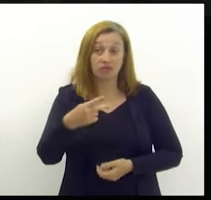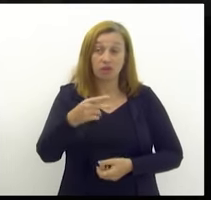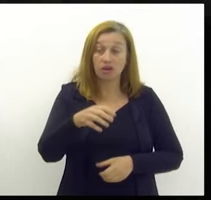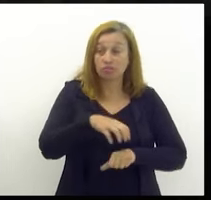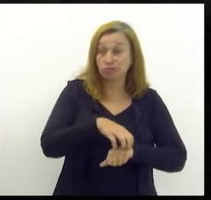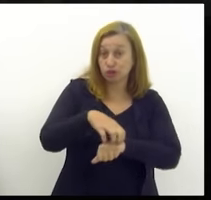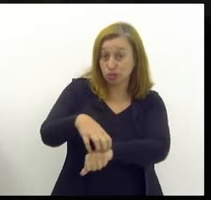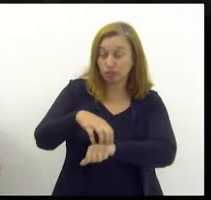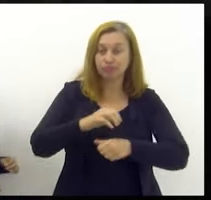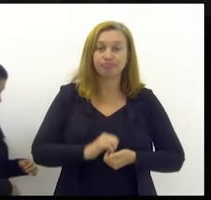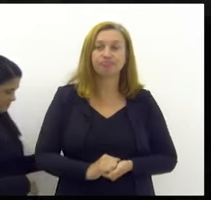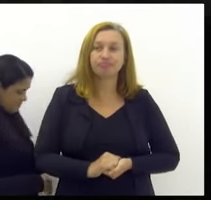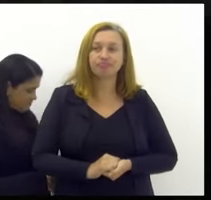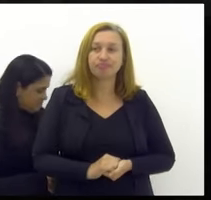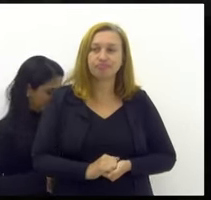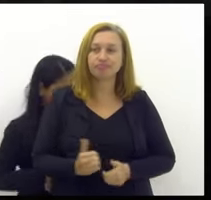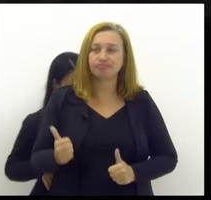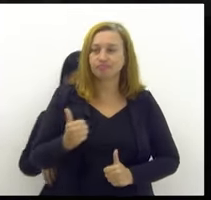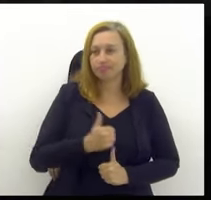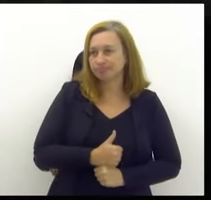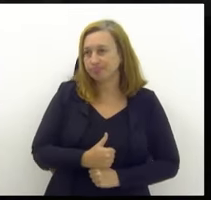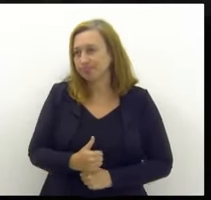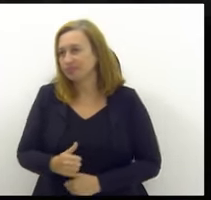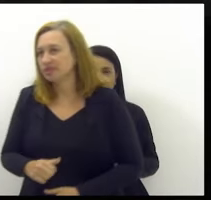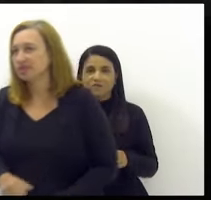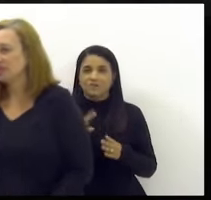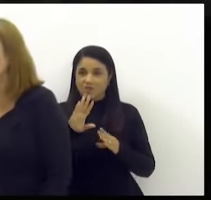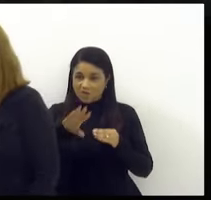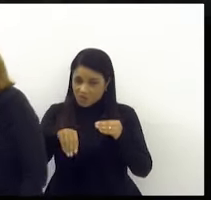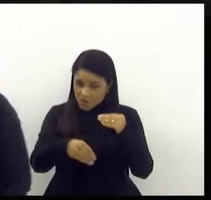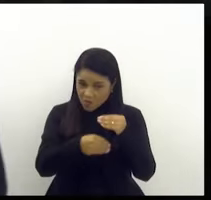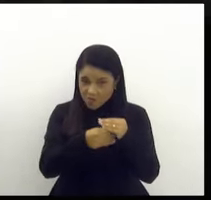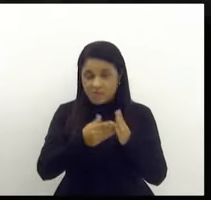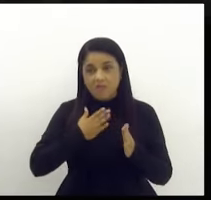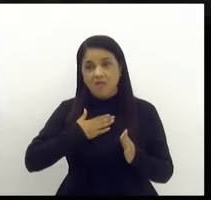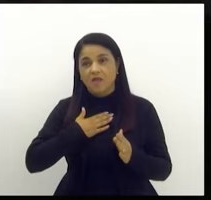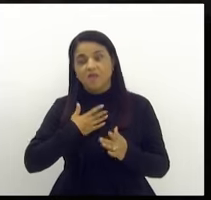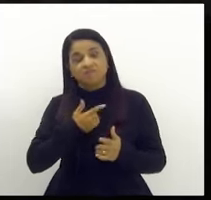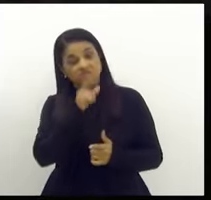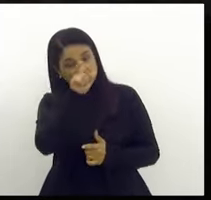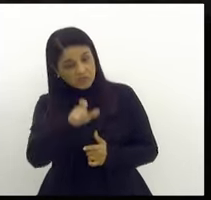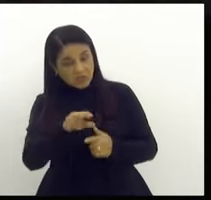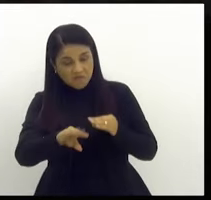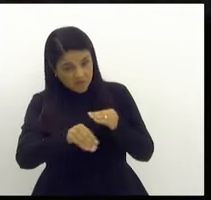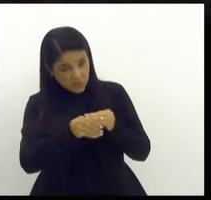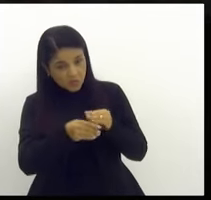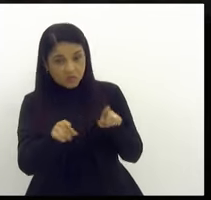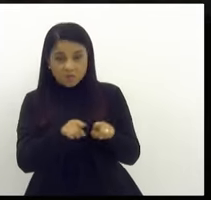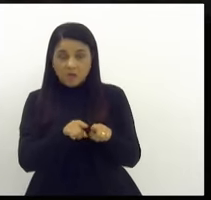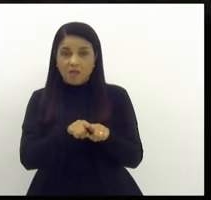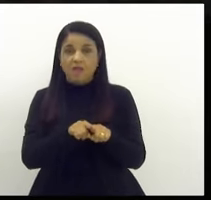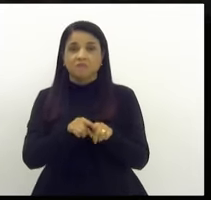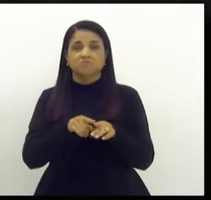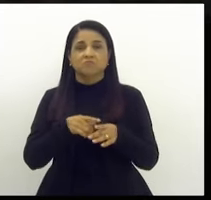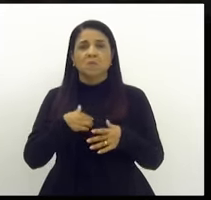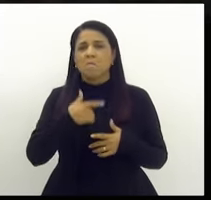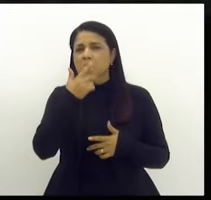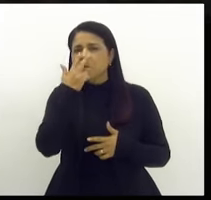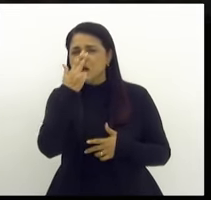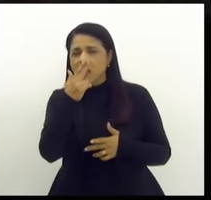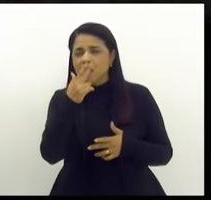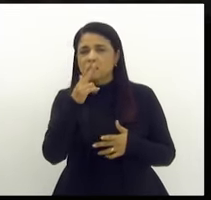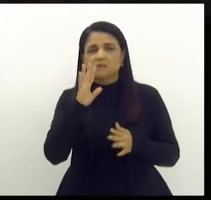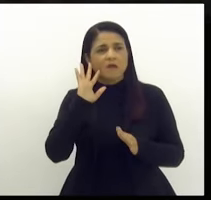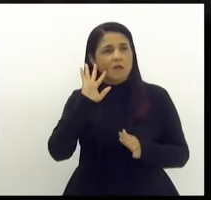transporte que eu emendei vossa excelência emendou por isso que eu lhe citei porque ali fica parecendo que vai subsidiar